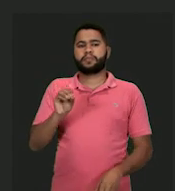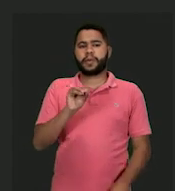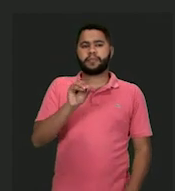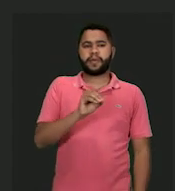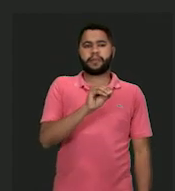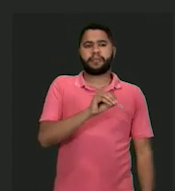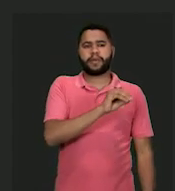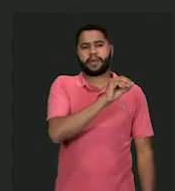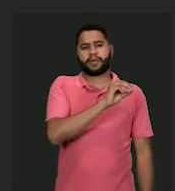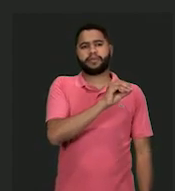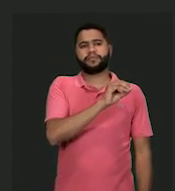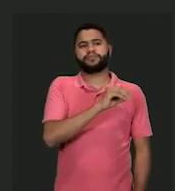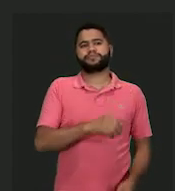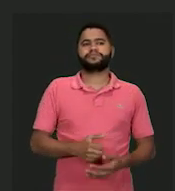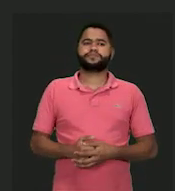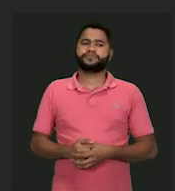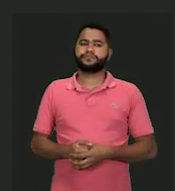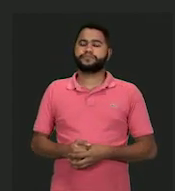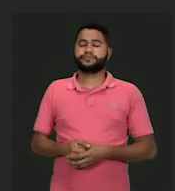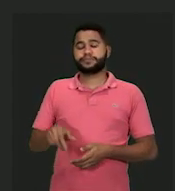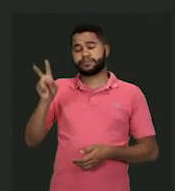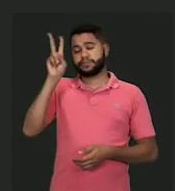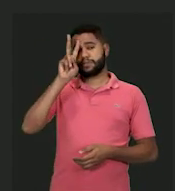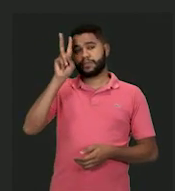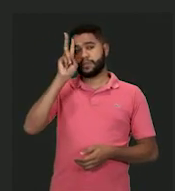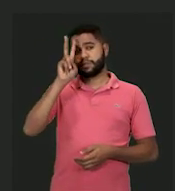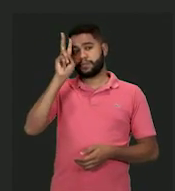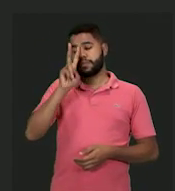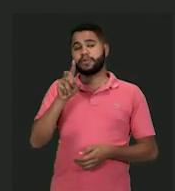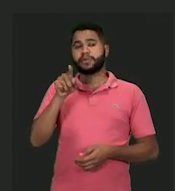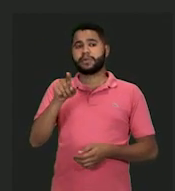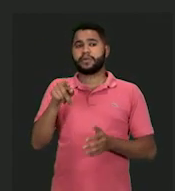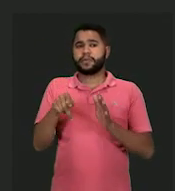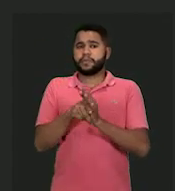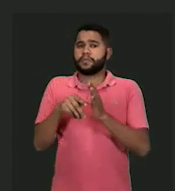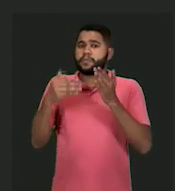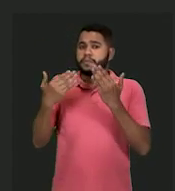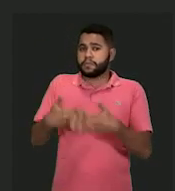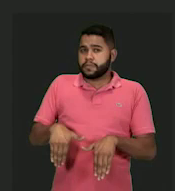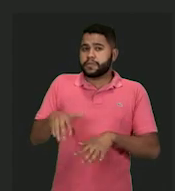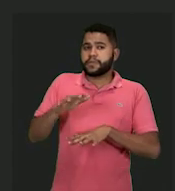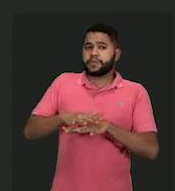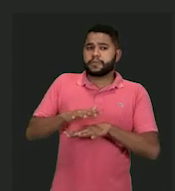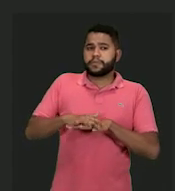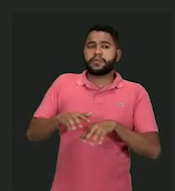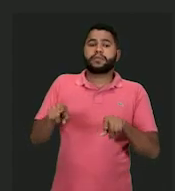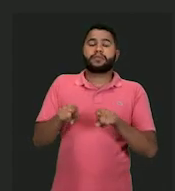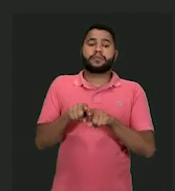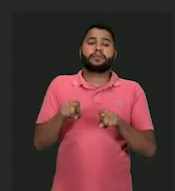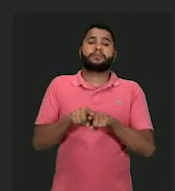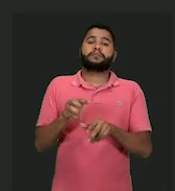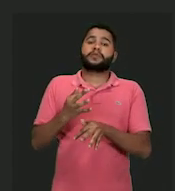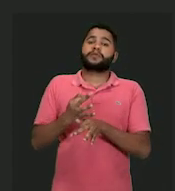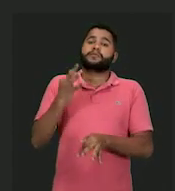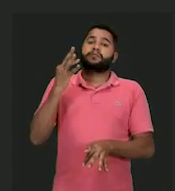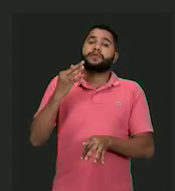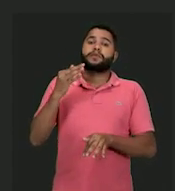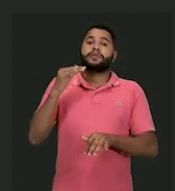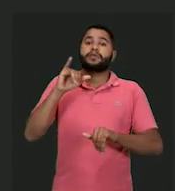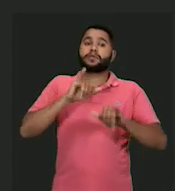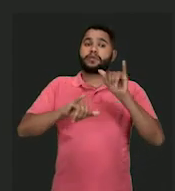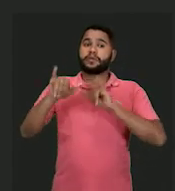casas para a esquerda. Então, lembrete, tá? Não só para a prova de matemática, como física e química, o prefixo